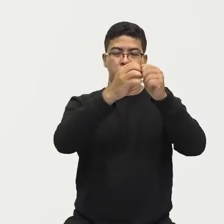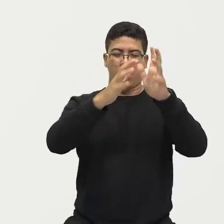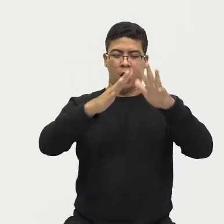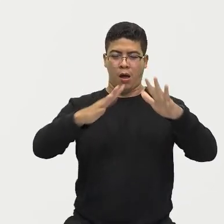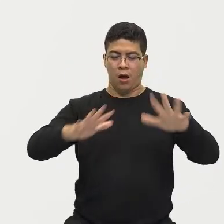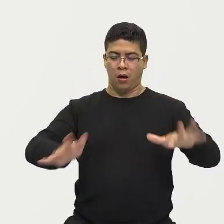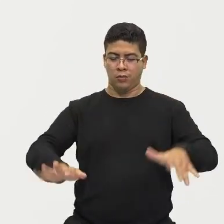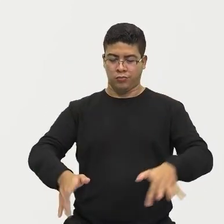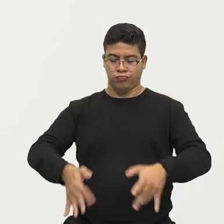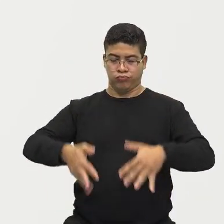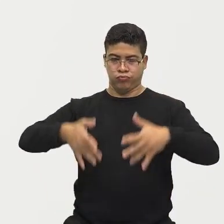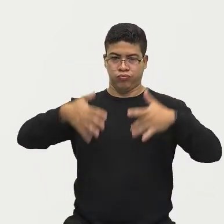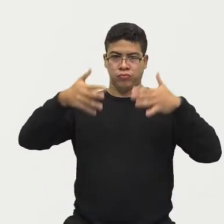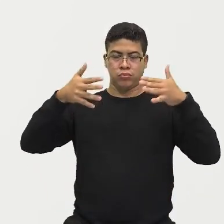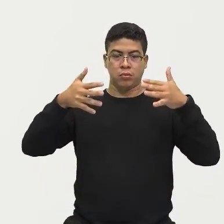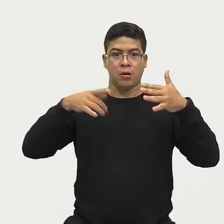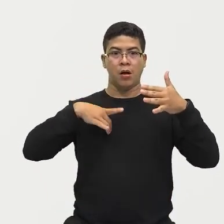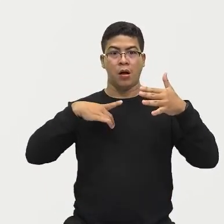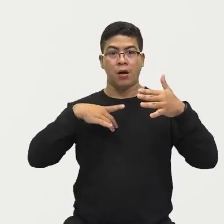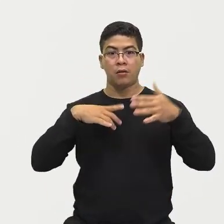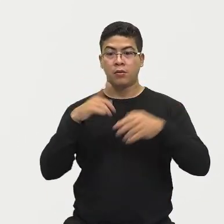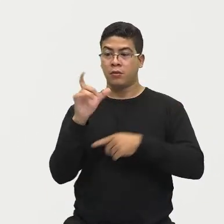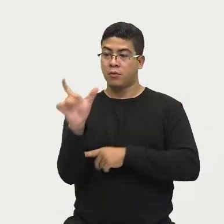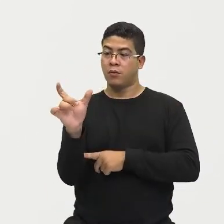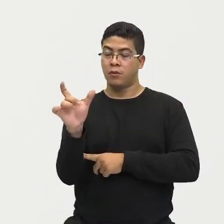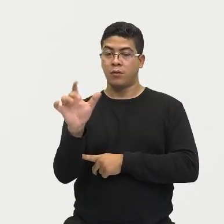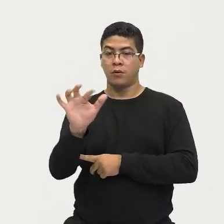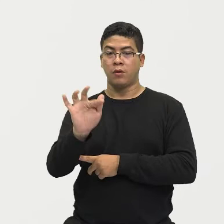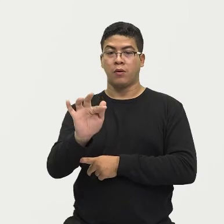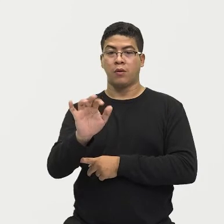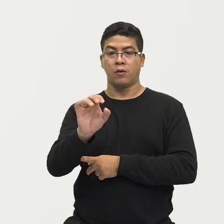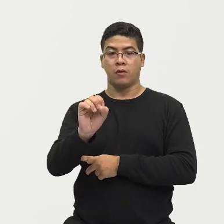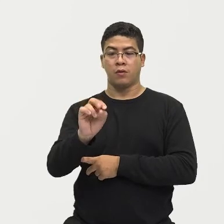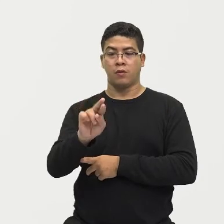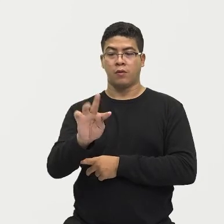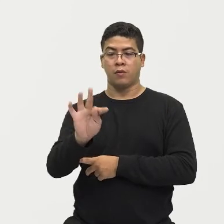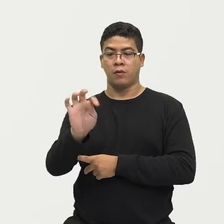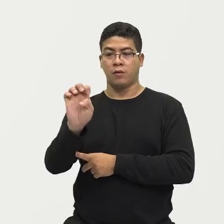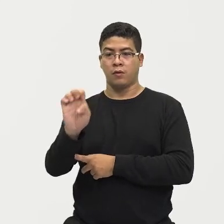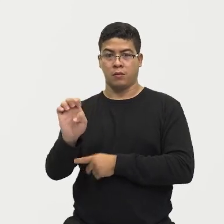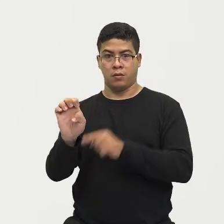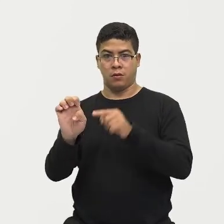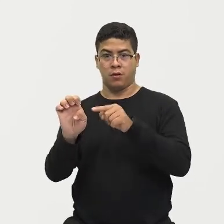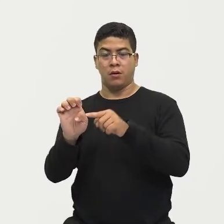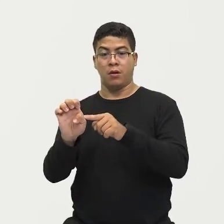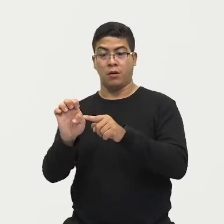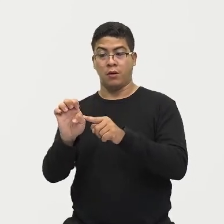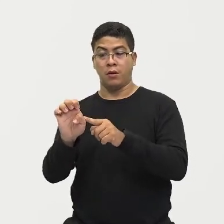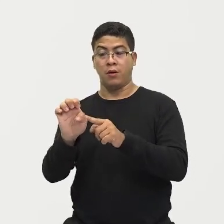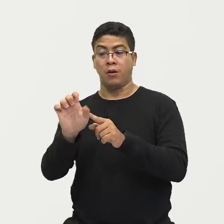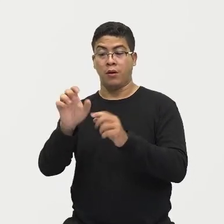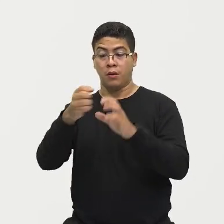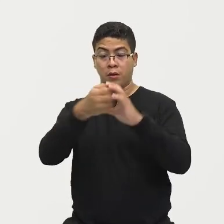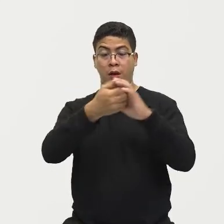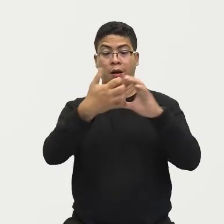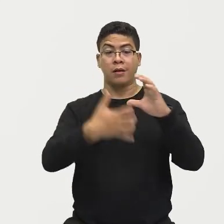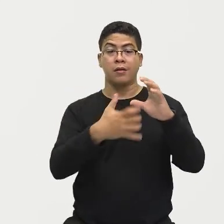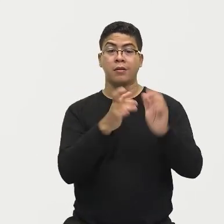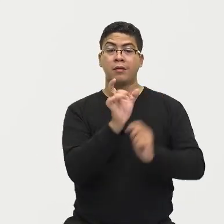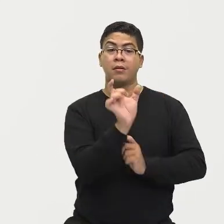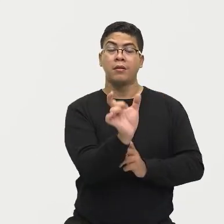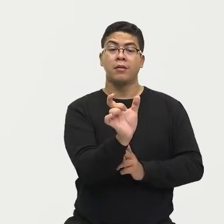palavra forte, ela está caracterizando o substantivo brilho, não é isso? O brilho, está aqui,